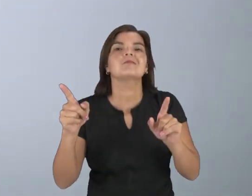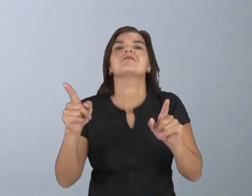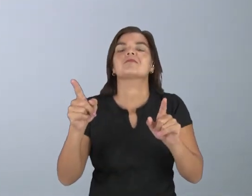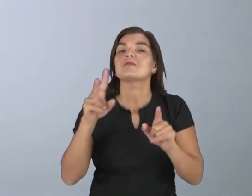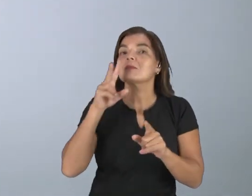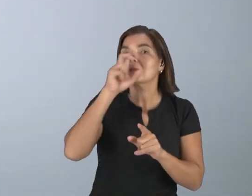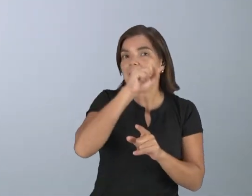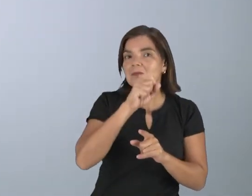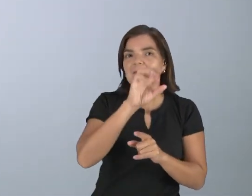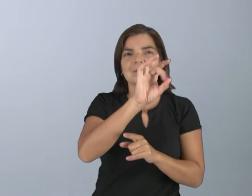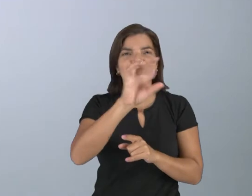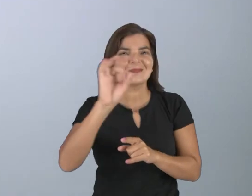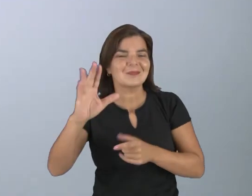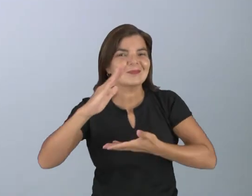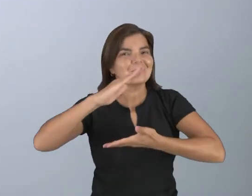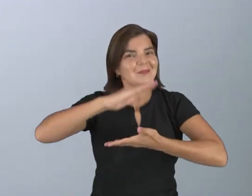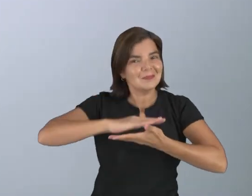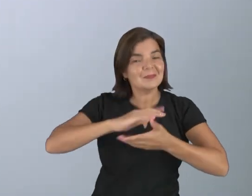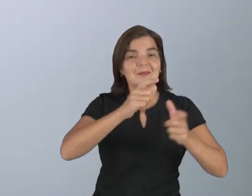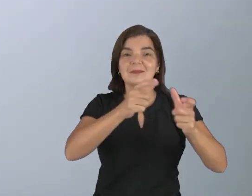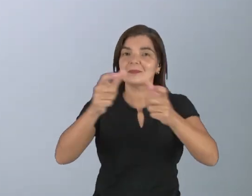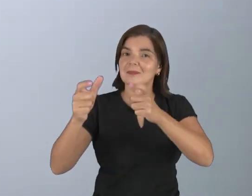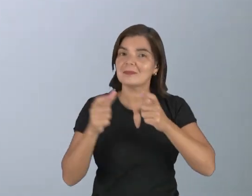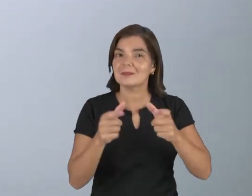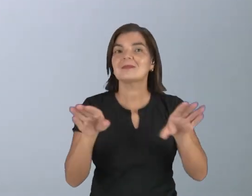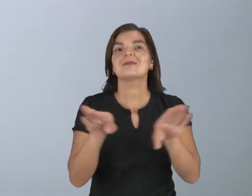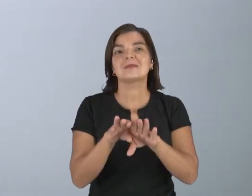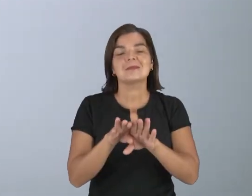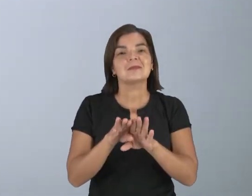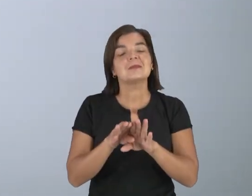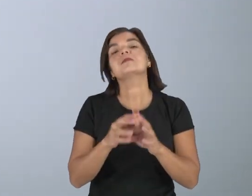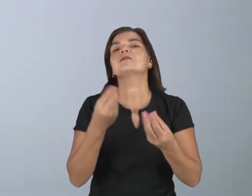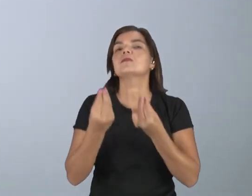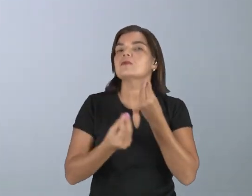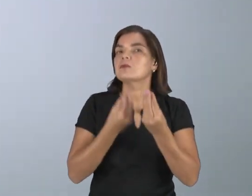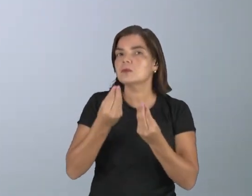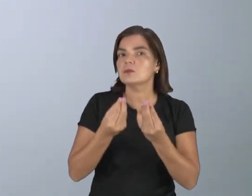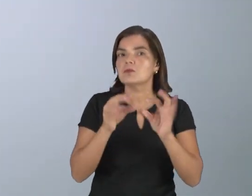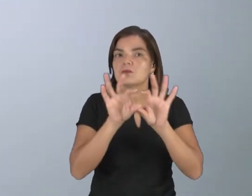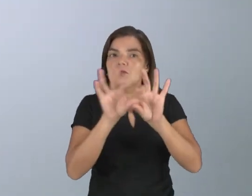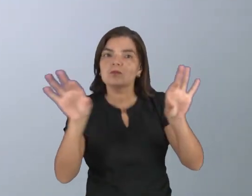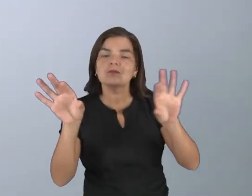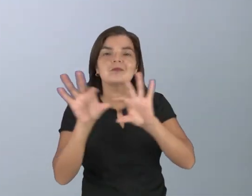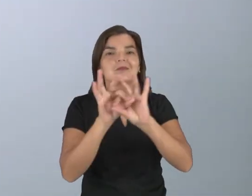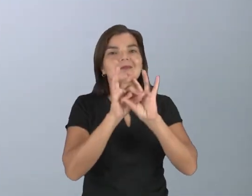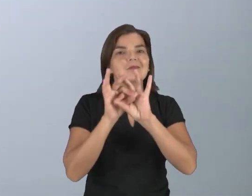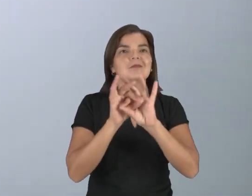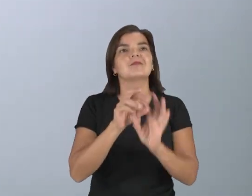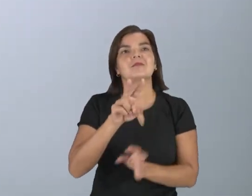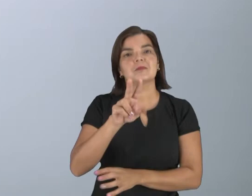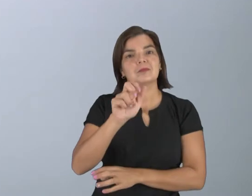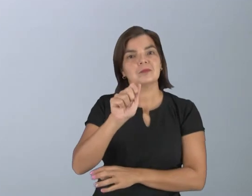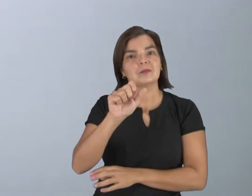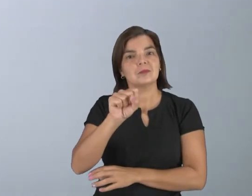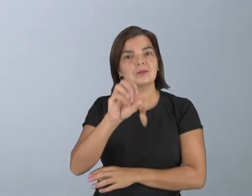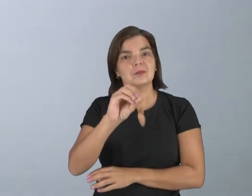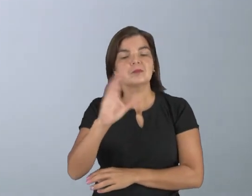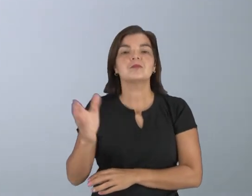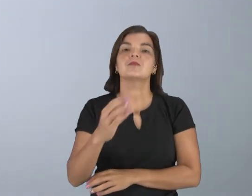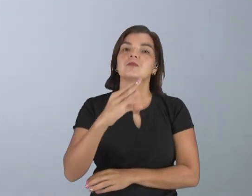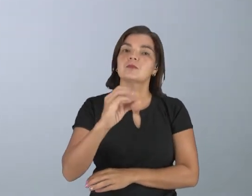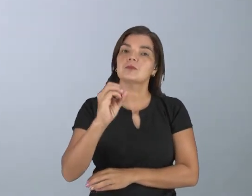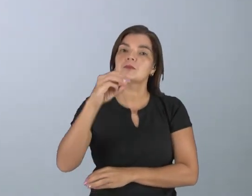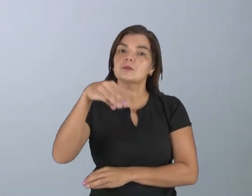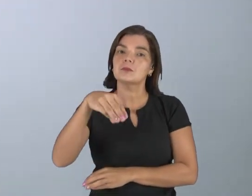para cada coisa que você quer em determinado lugar. E a forma em que comunica todos esses, a gente chama isso de vasos comunicantes. Acontece na